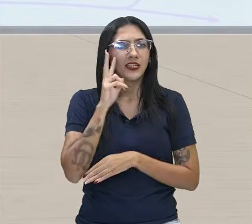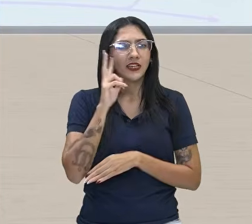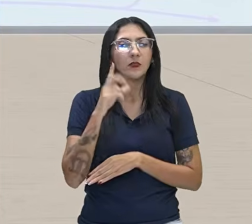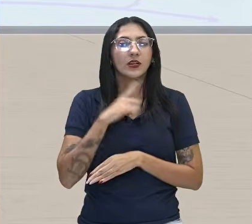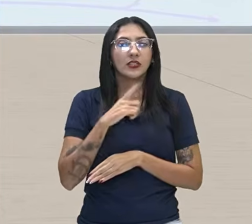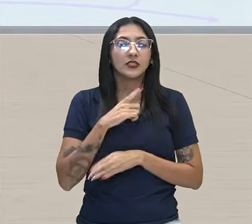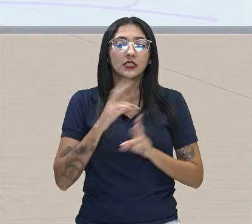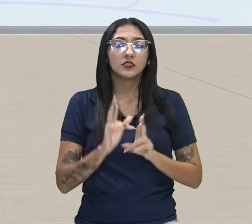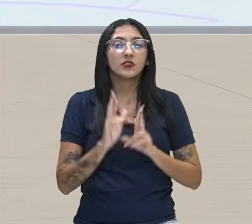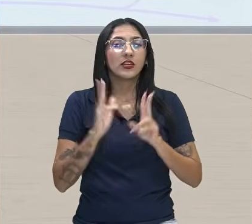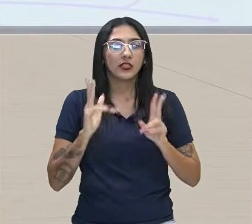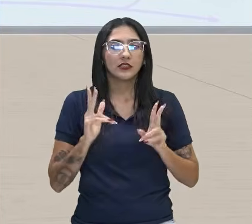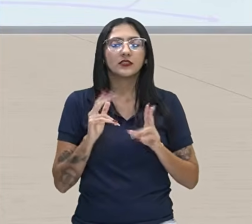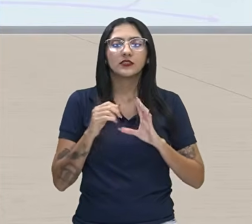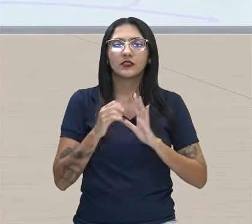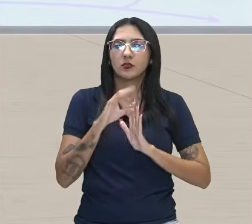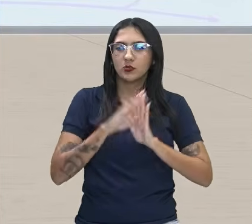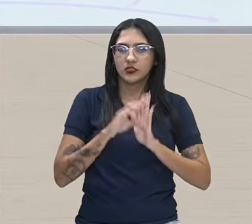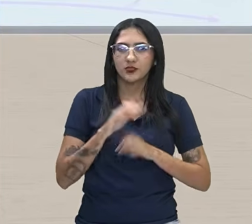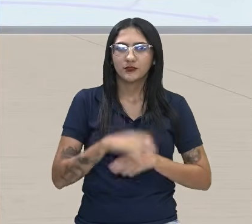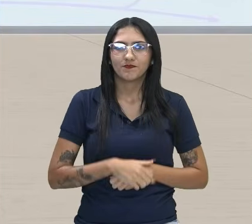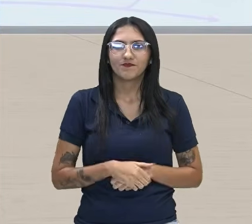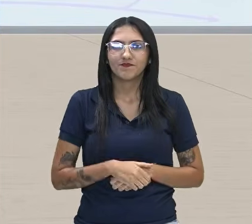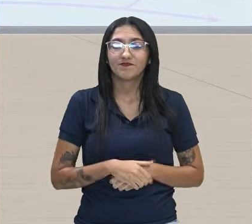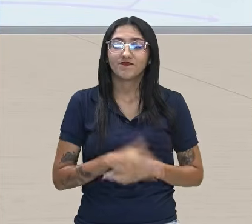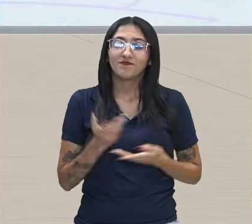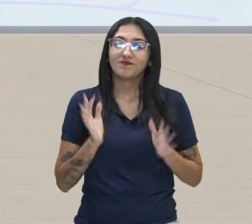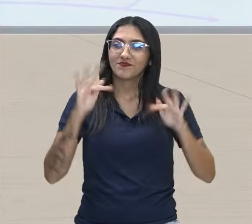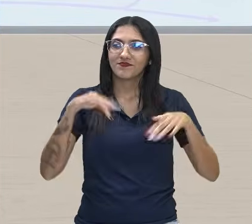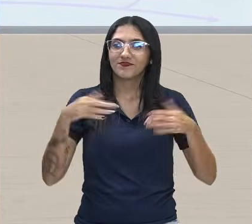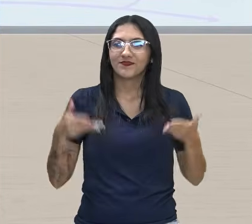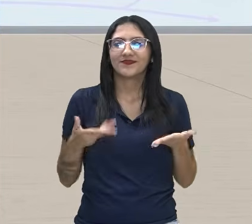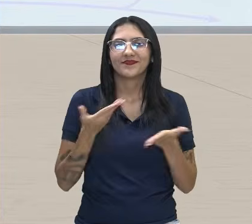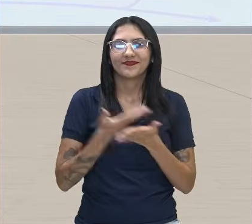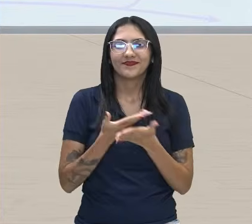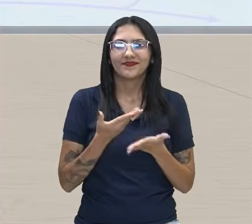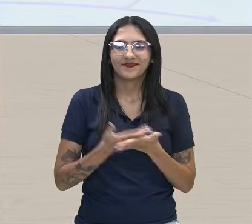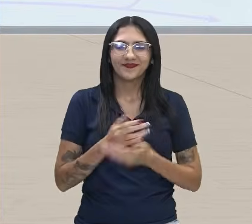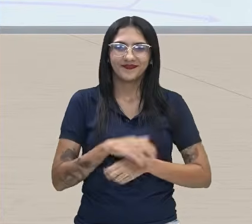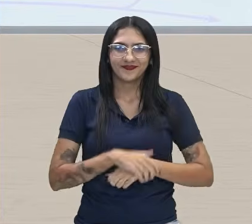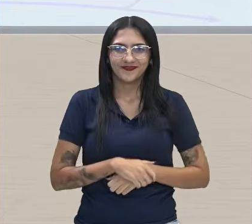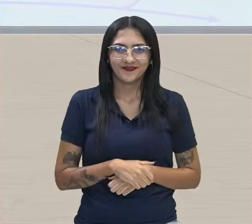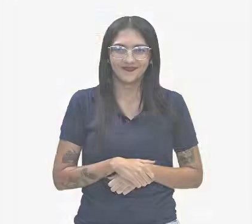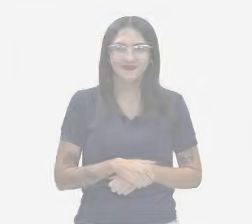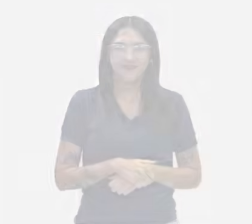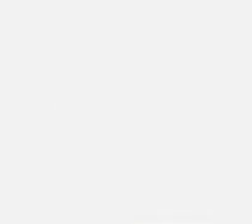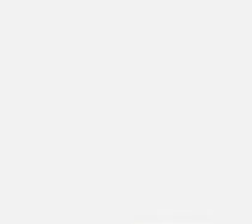tempo e clima. E assim, a gente finaliza esse momento da nossa aula.